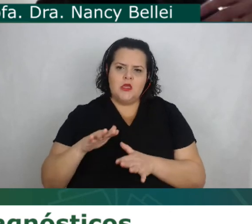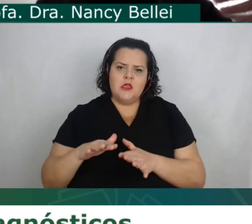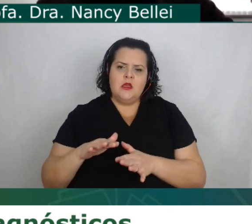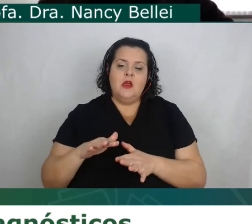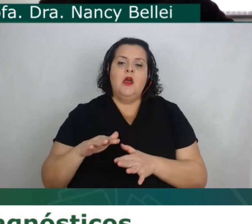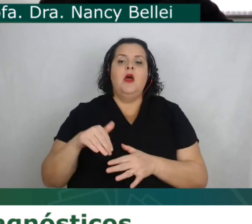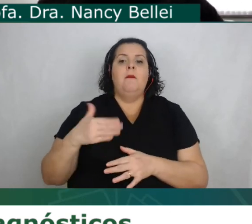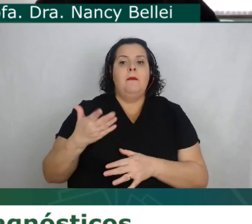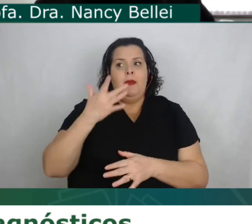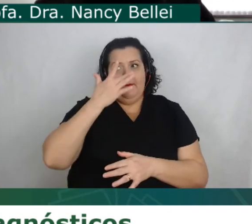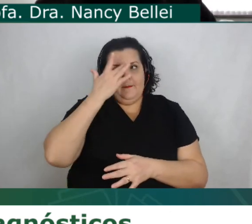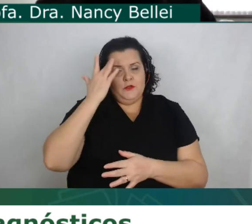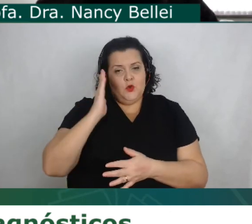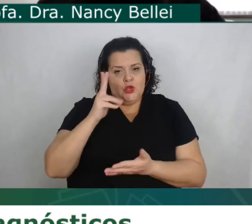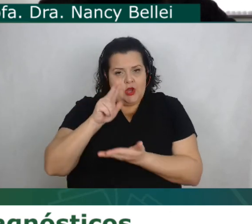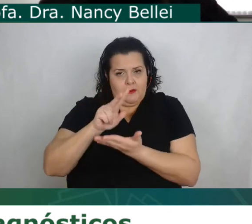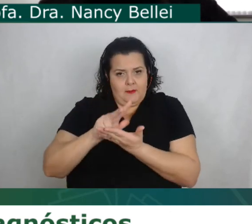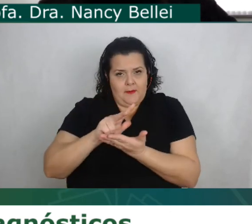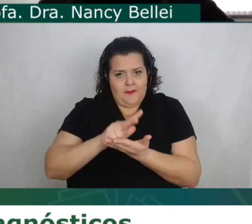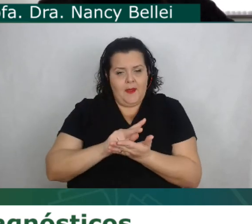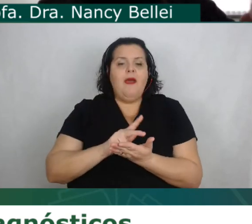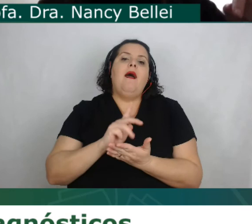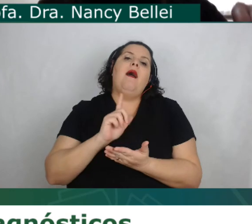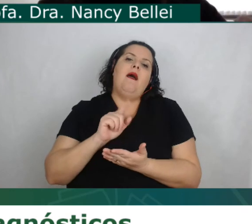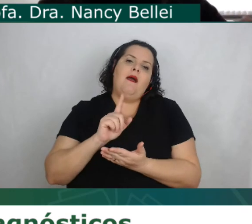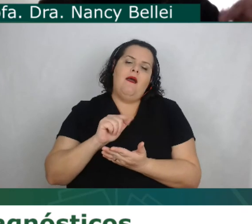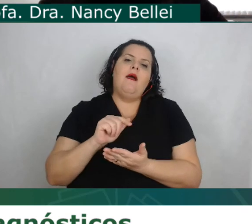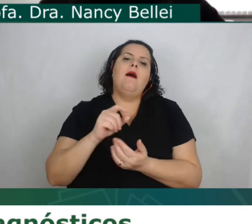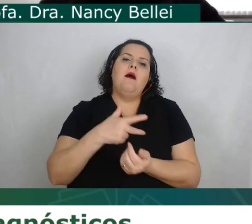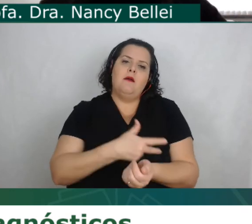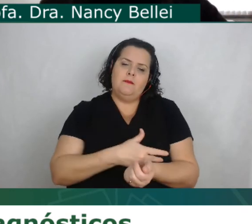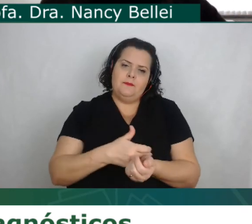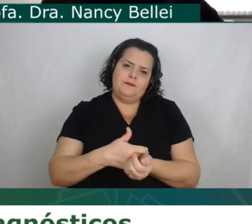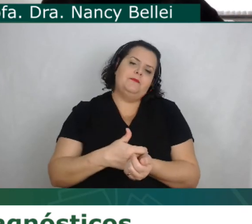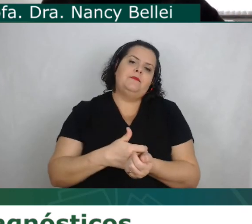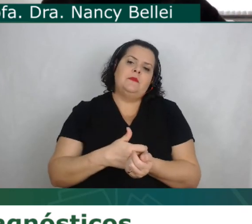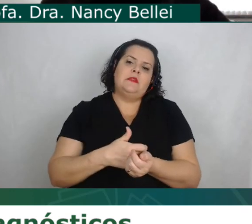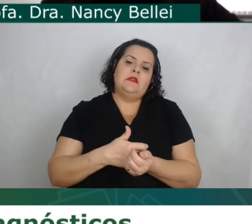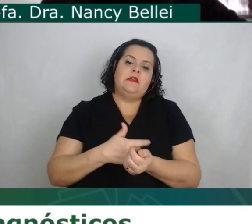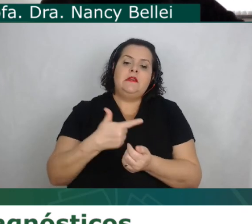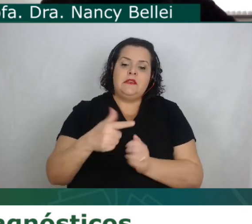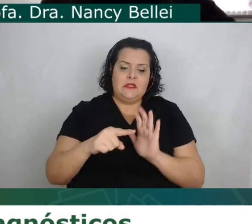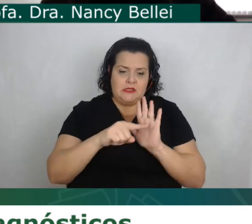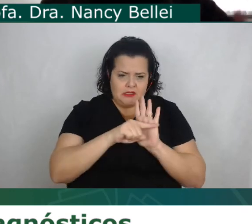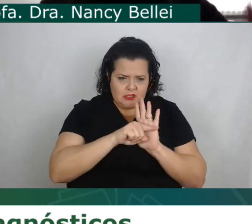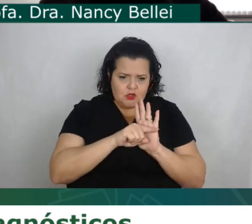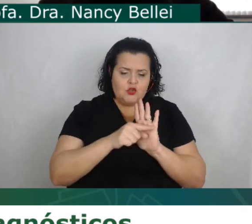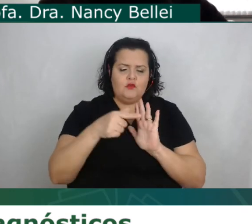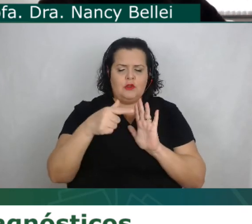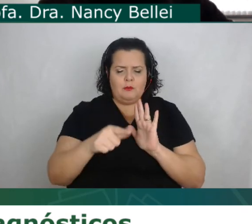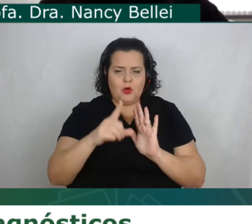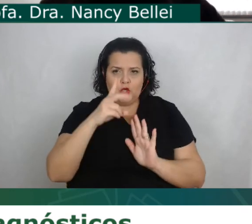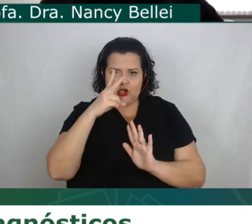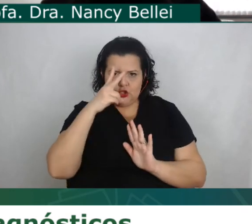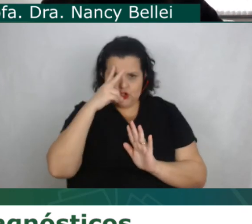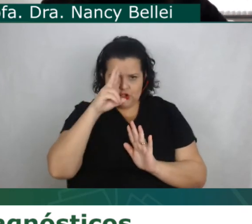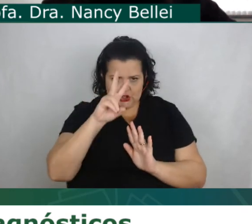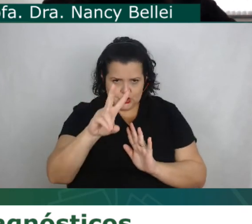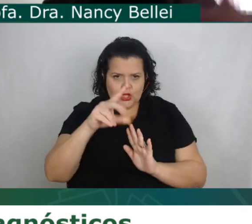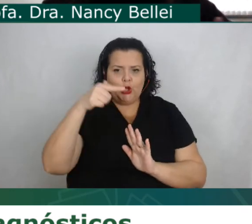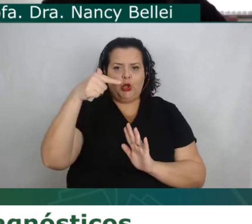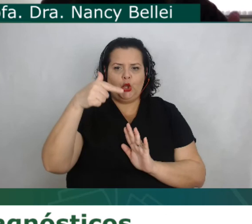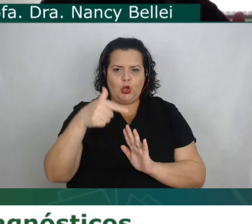positivo. Se vier negativo, tentar repetir a amostra em 2 dias, às vezes pode flutuar a carga